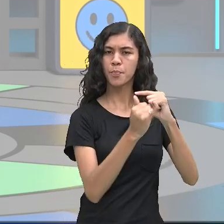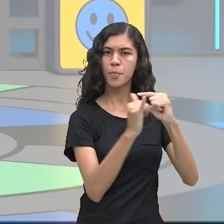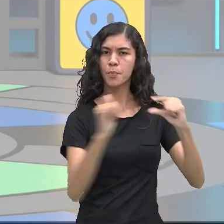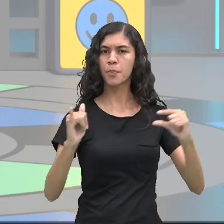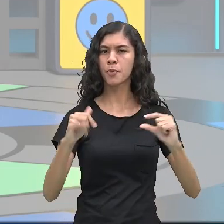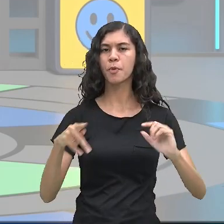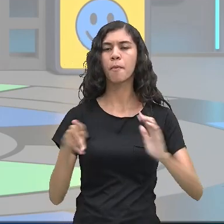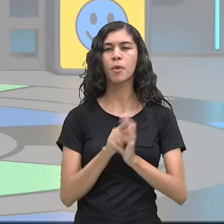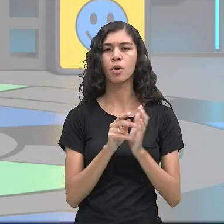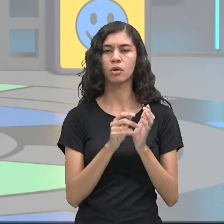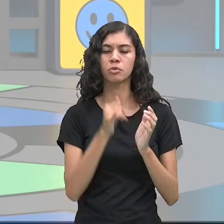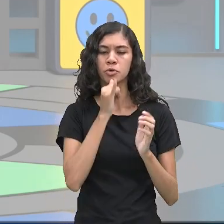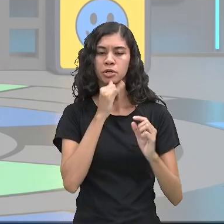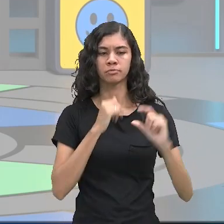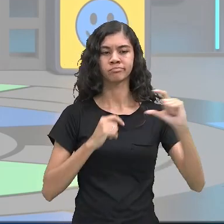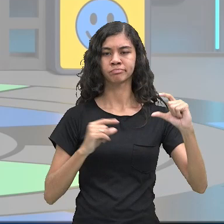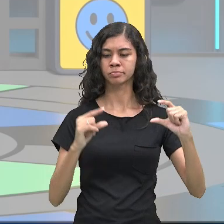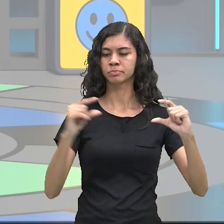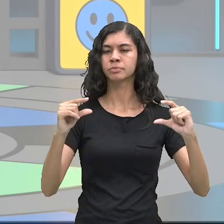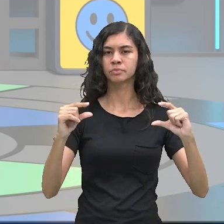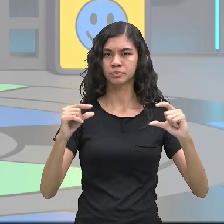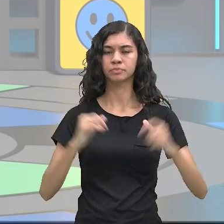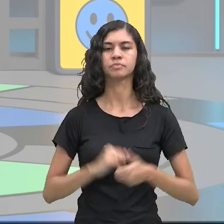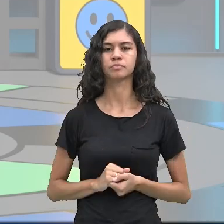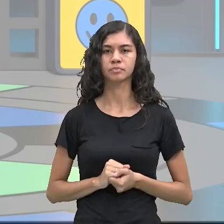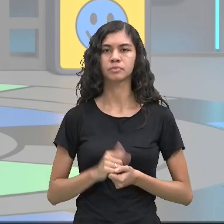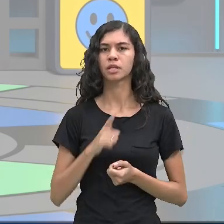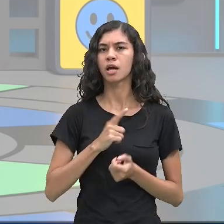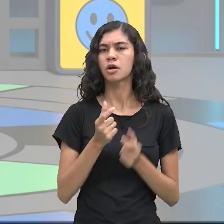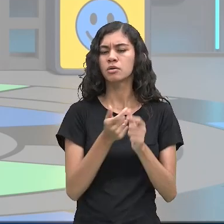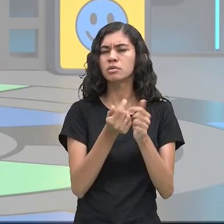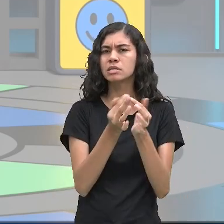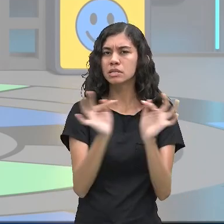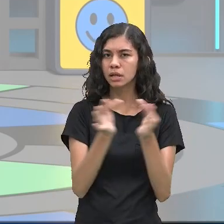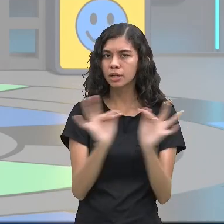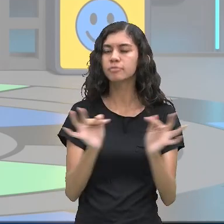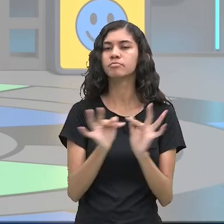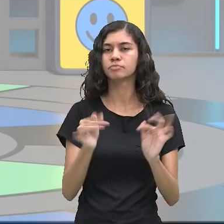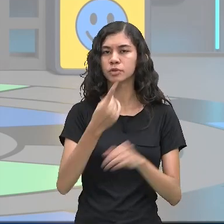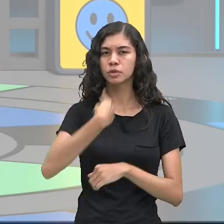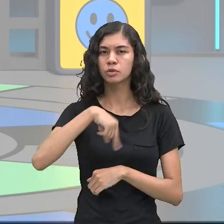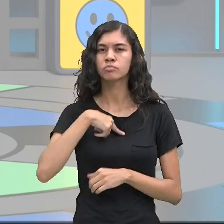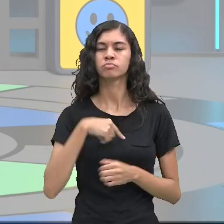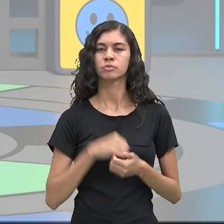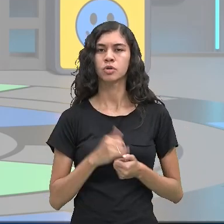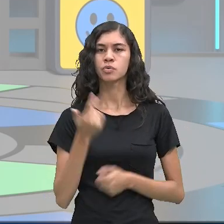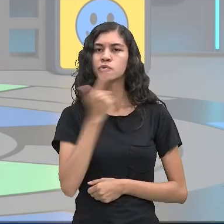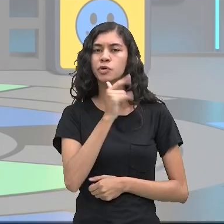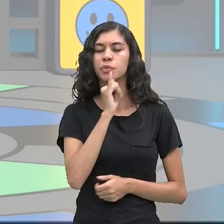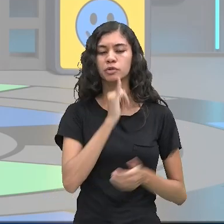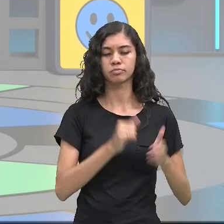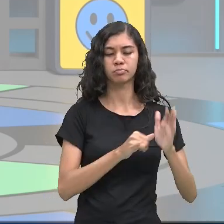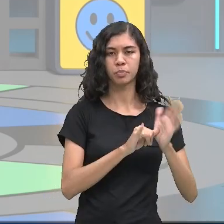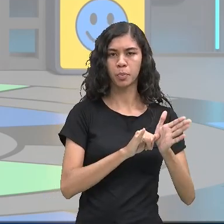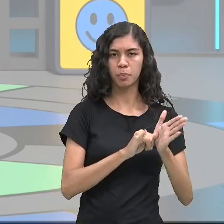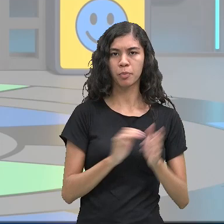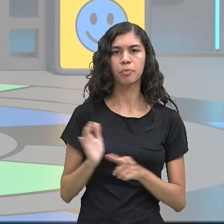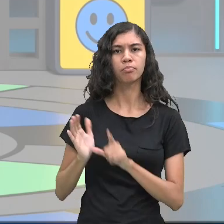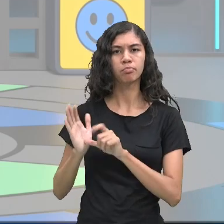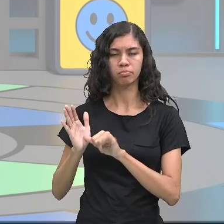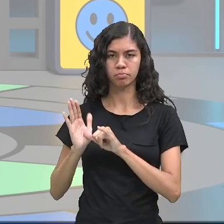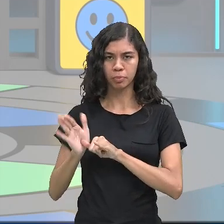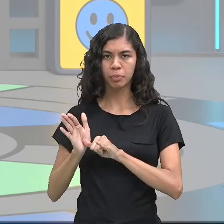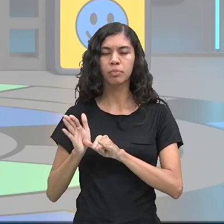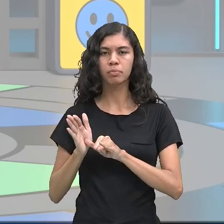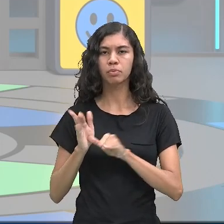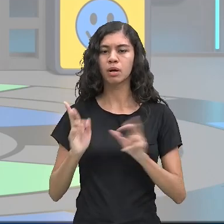circuito. Veja, nós tínhamos um circuito simples, nós fizemos o gerador equivalente, associamos ali com o resistor,